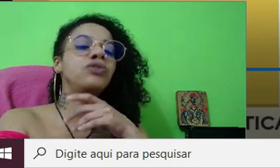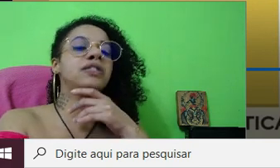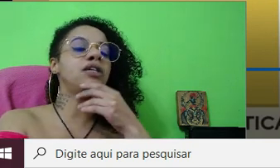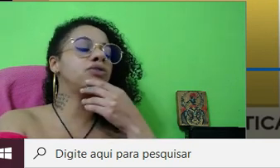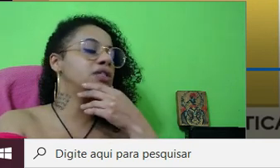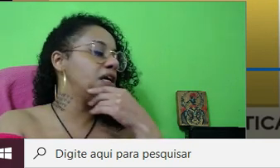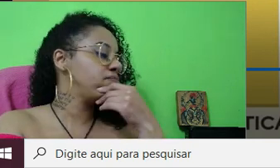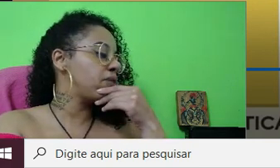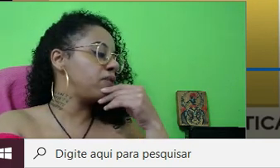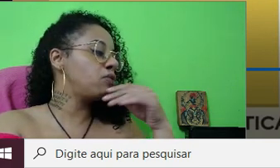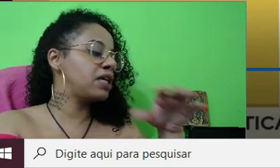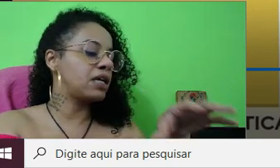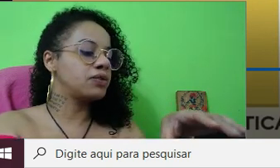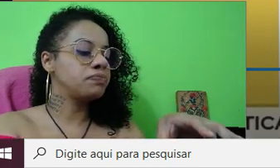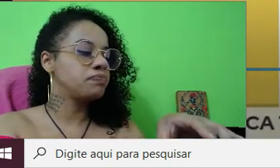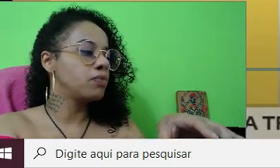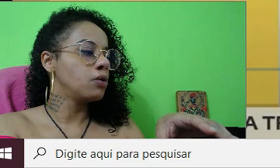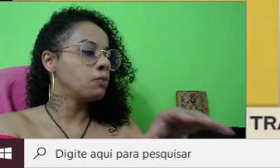reduzidos